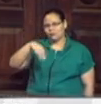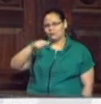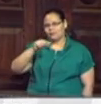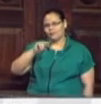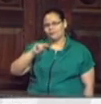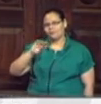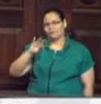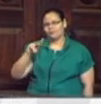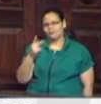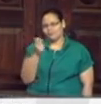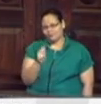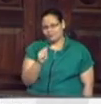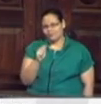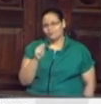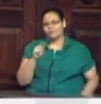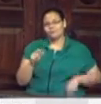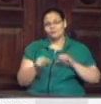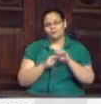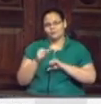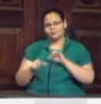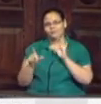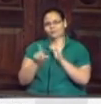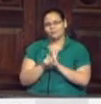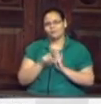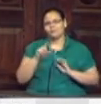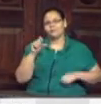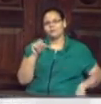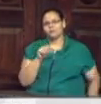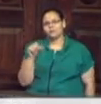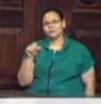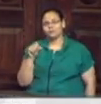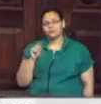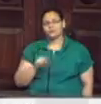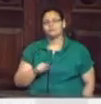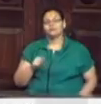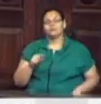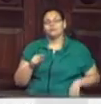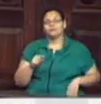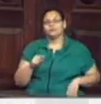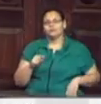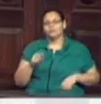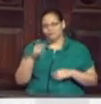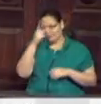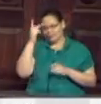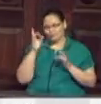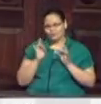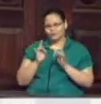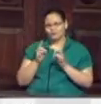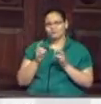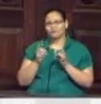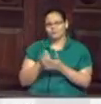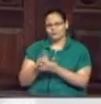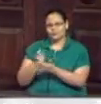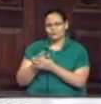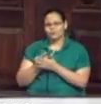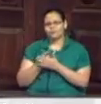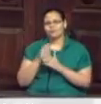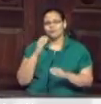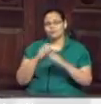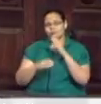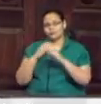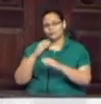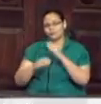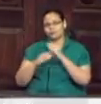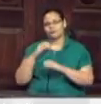99, que impede a inclusão de consumidores em cadastro de inadimplentes sem prévia comunicação ao consumidor. E a